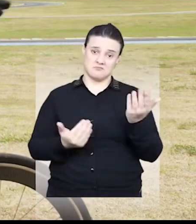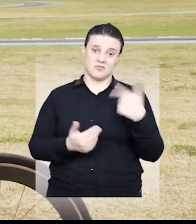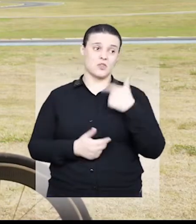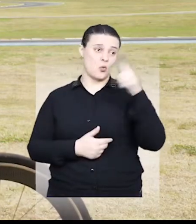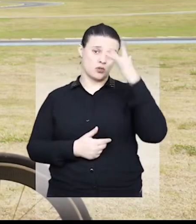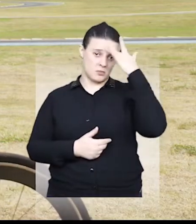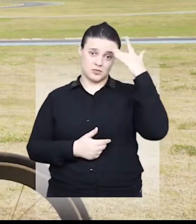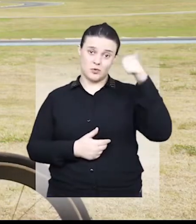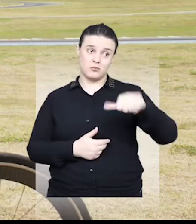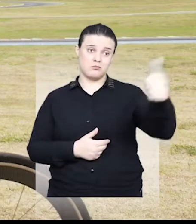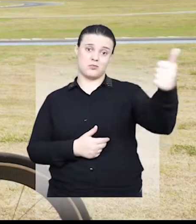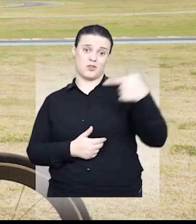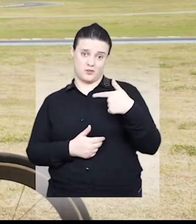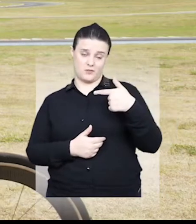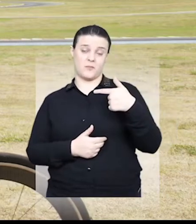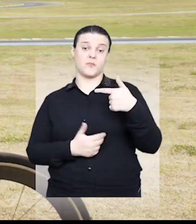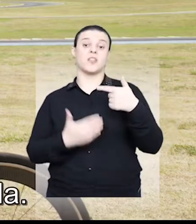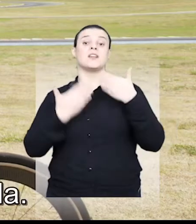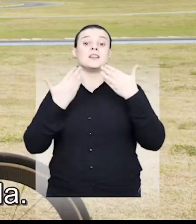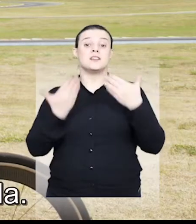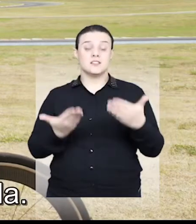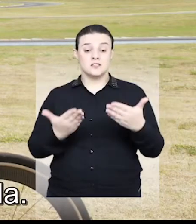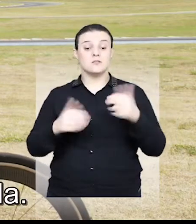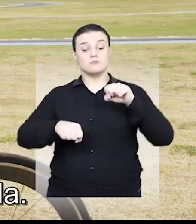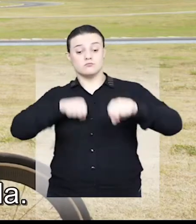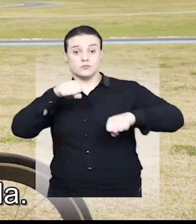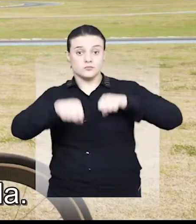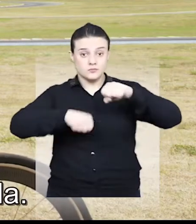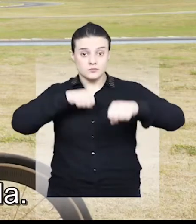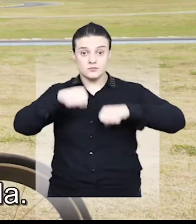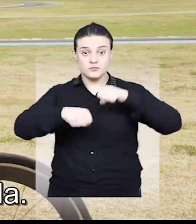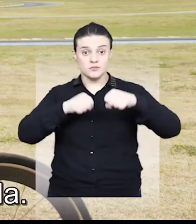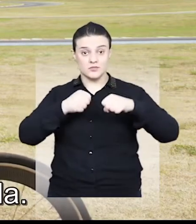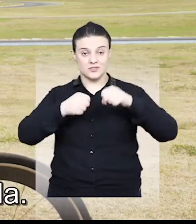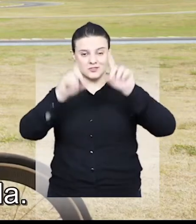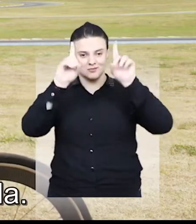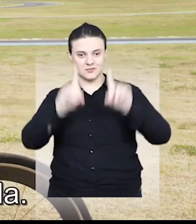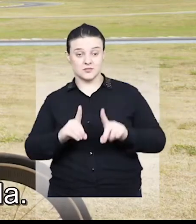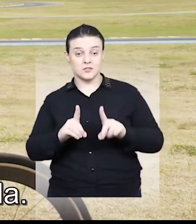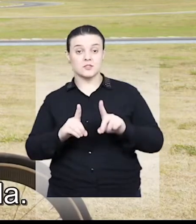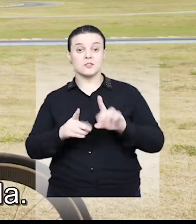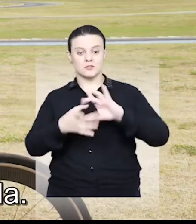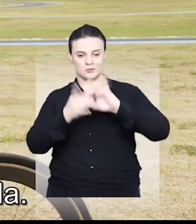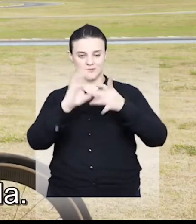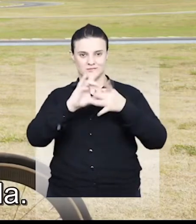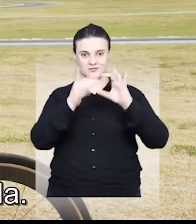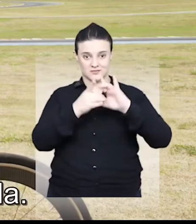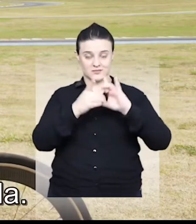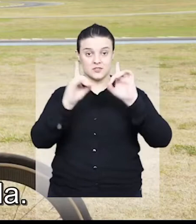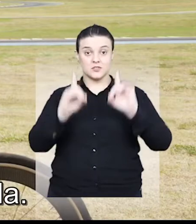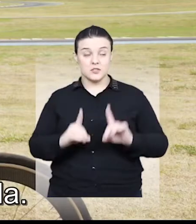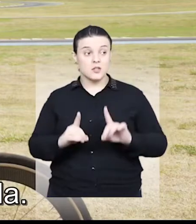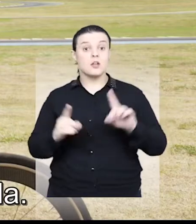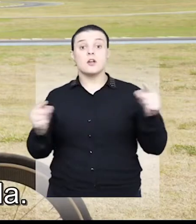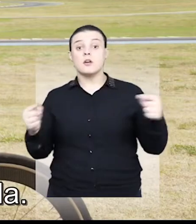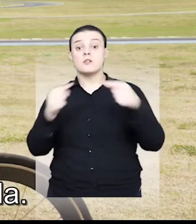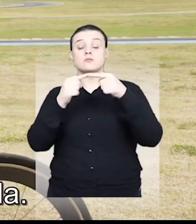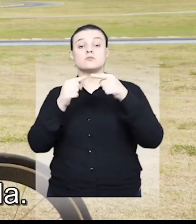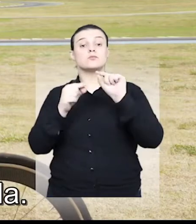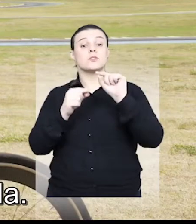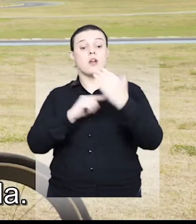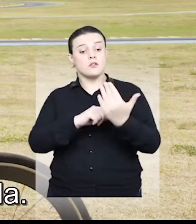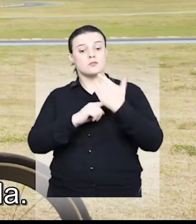conforme a limitação de vários outros. Então o ciclismo paralímpico me fez me tornar uma